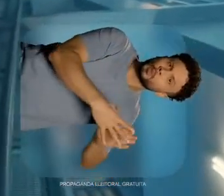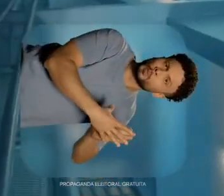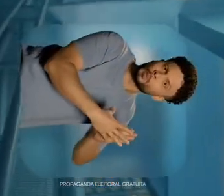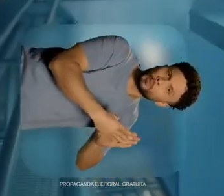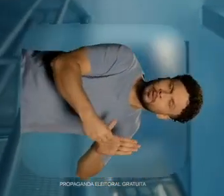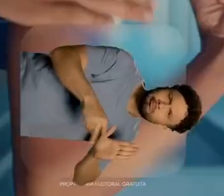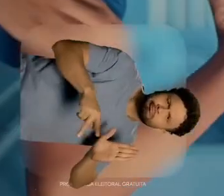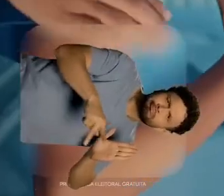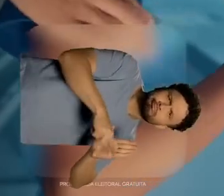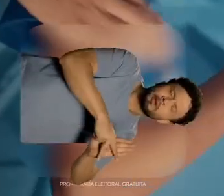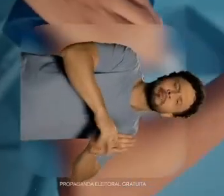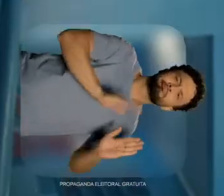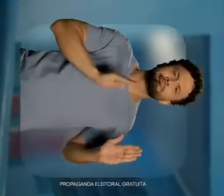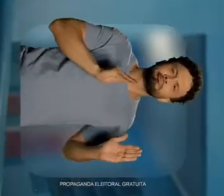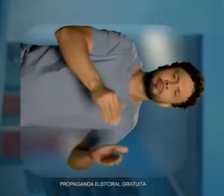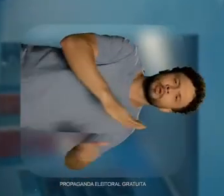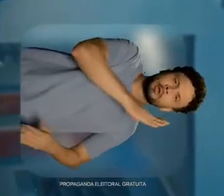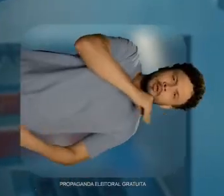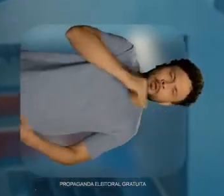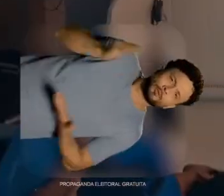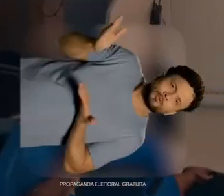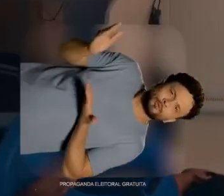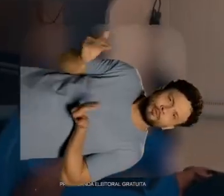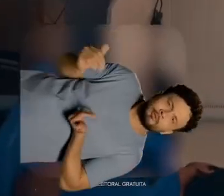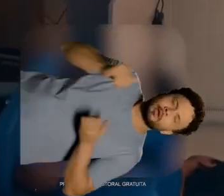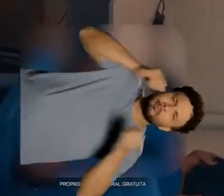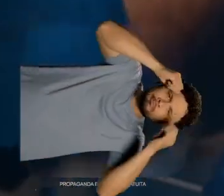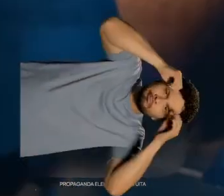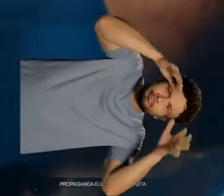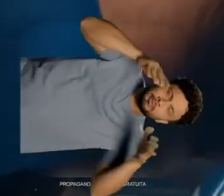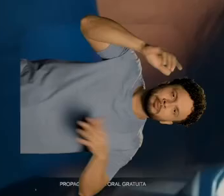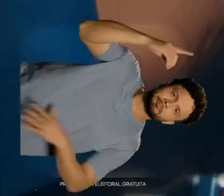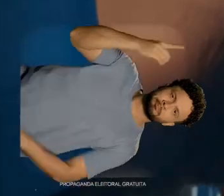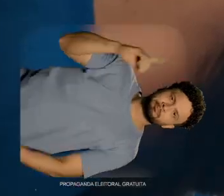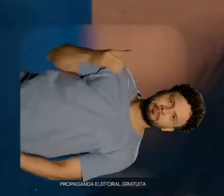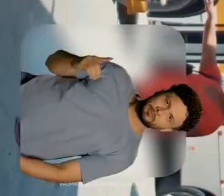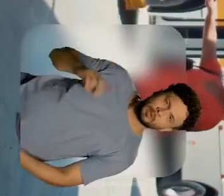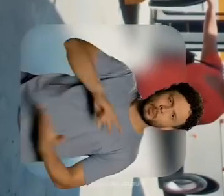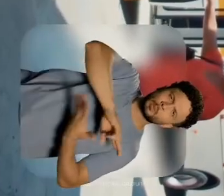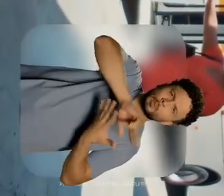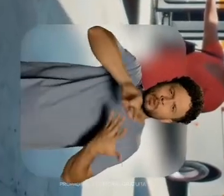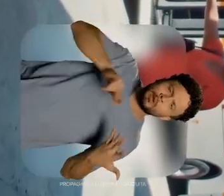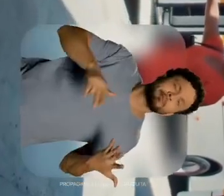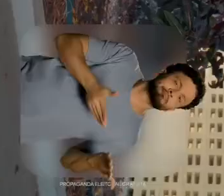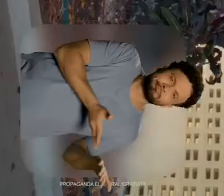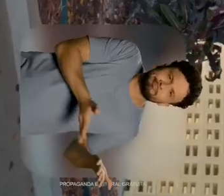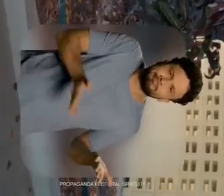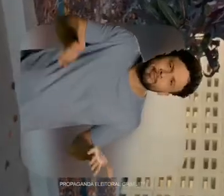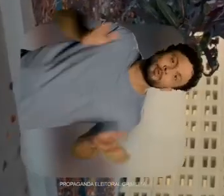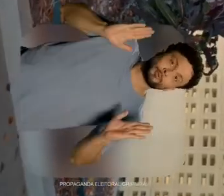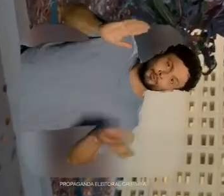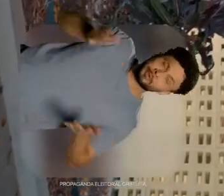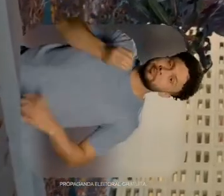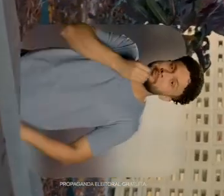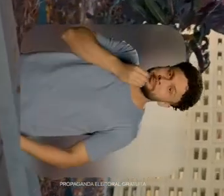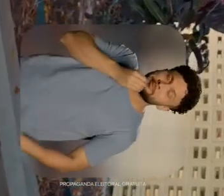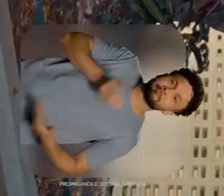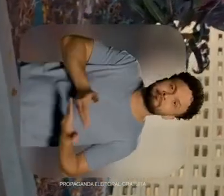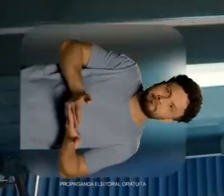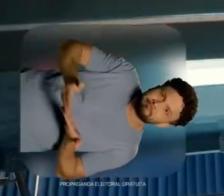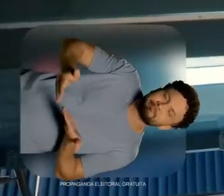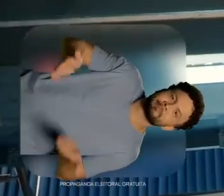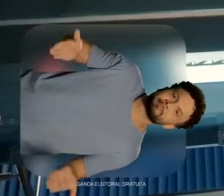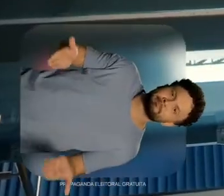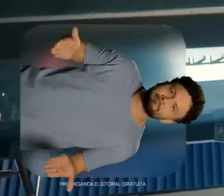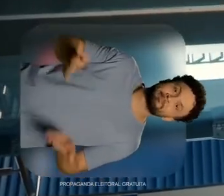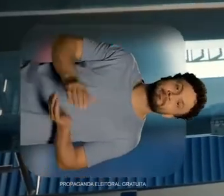de qualidade para crianças e jovens autistas ou com deficiência. Esses são alguns exemplos do caminho aberto por Davi.